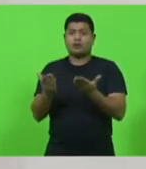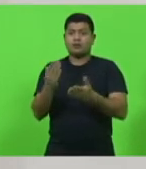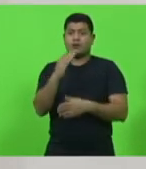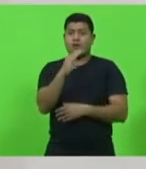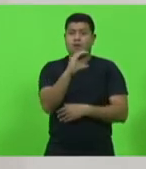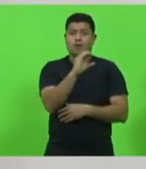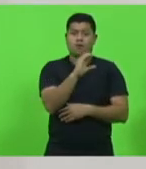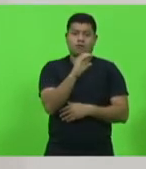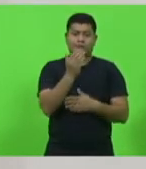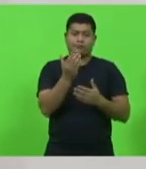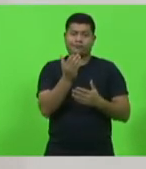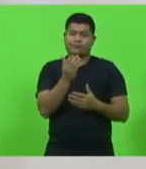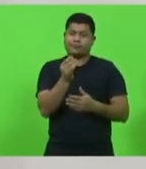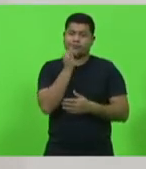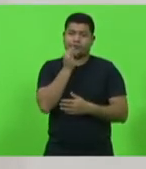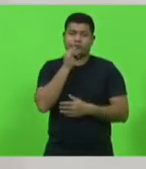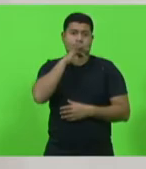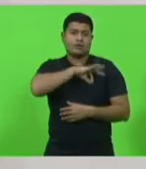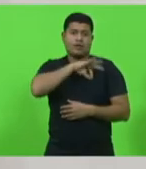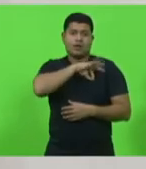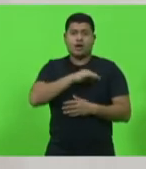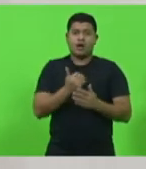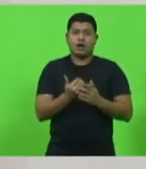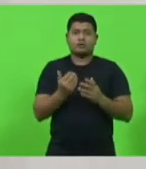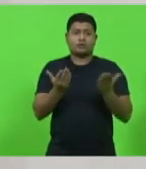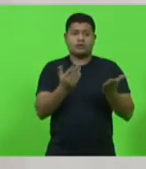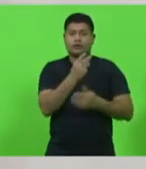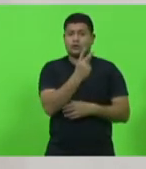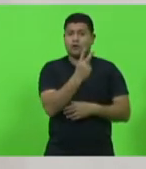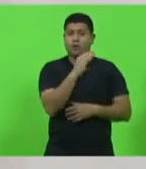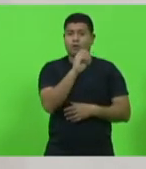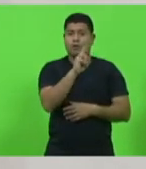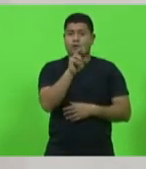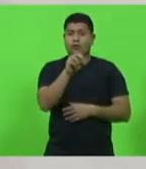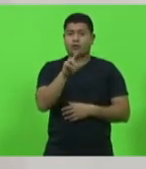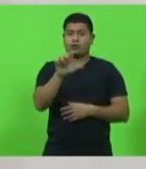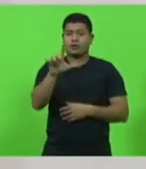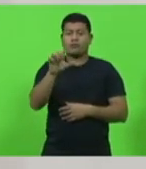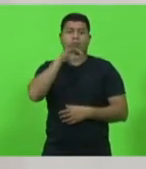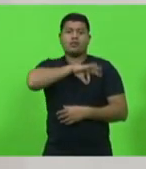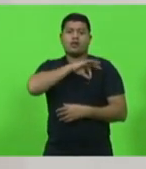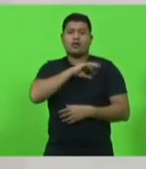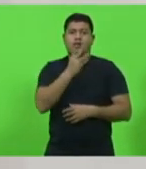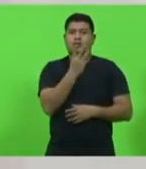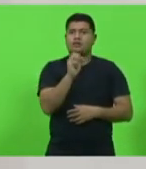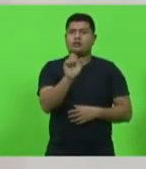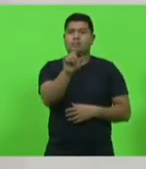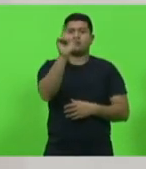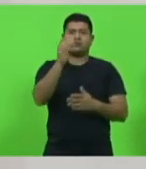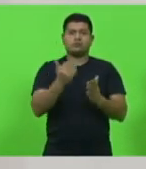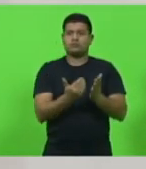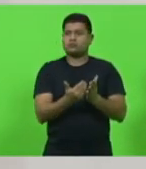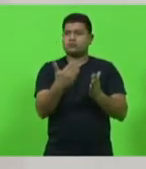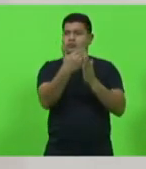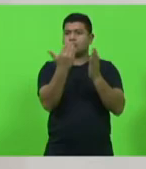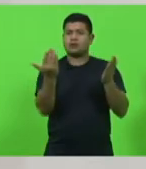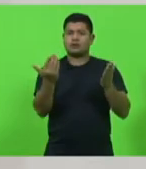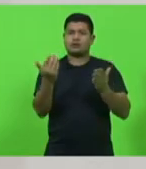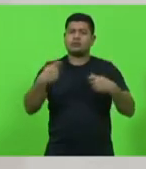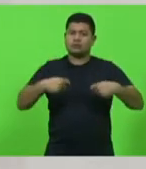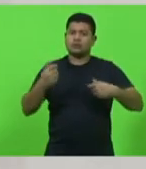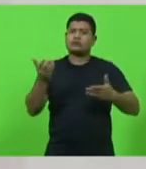ganha R$ 30 mil por mês. Então, nós temos que ser justos. A Previdência quer equilibrar